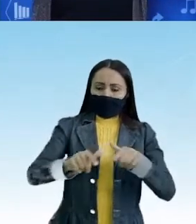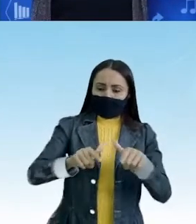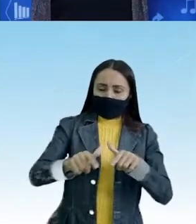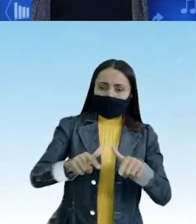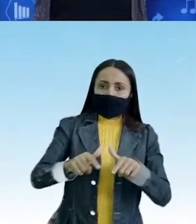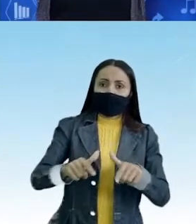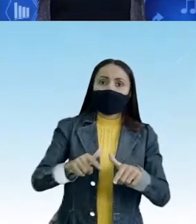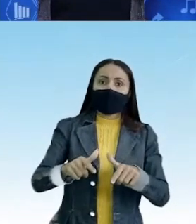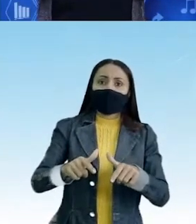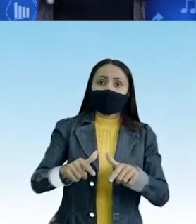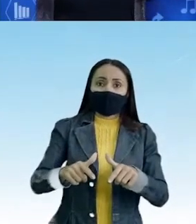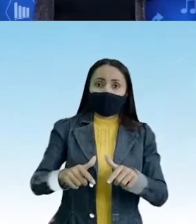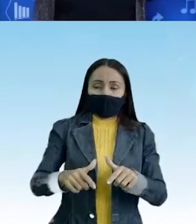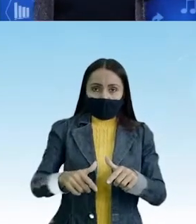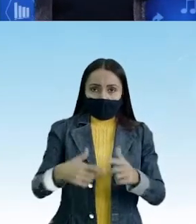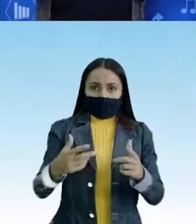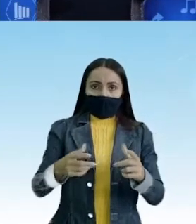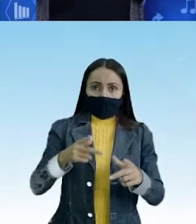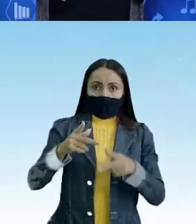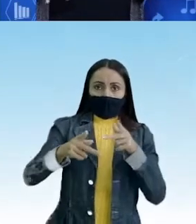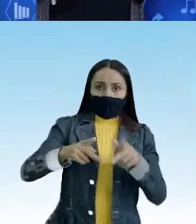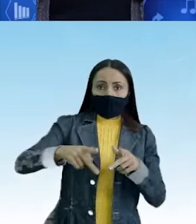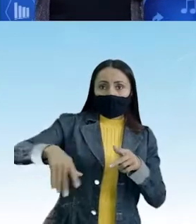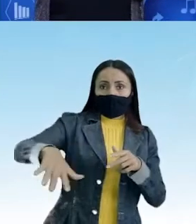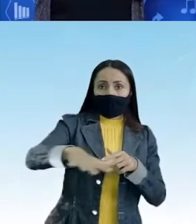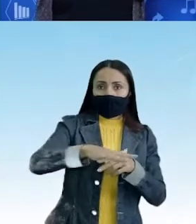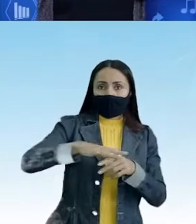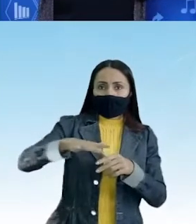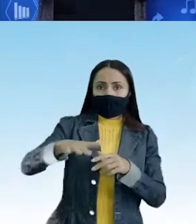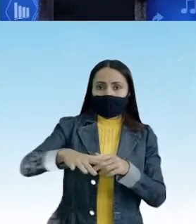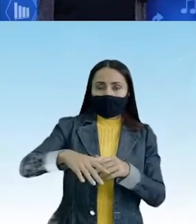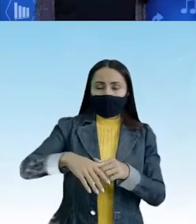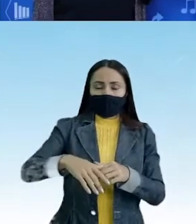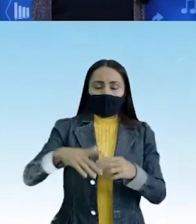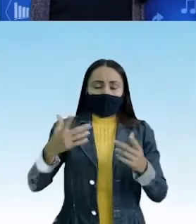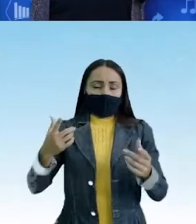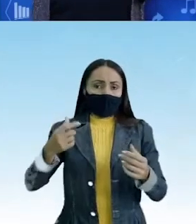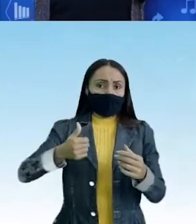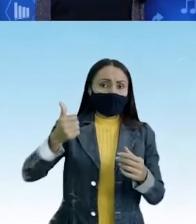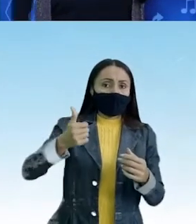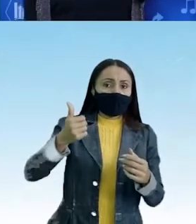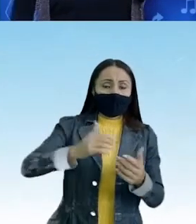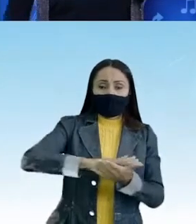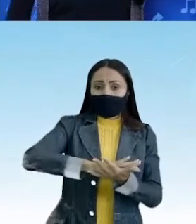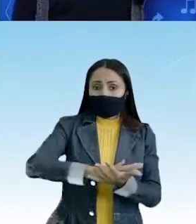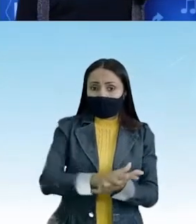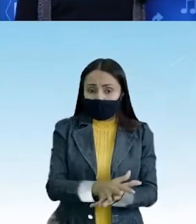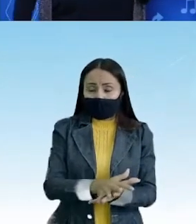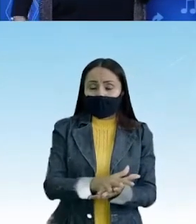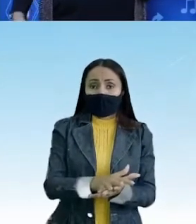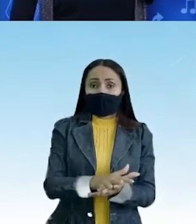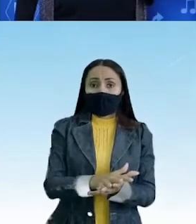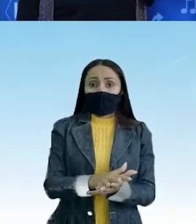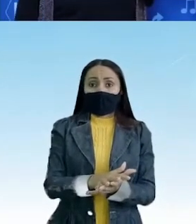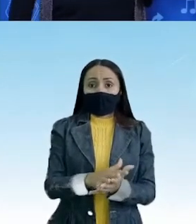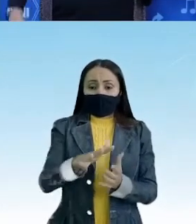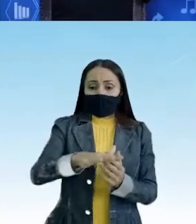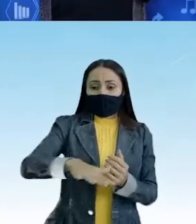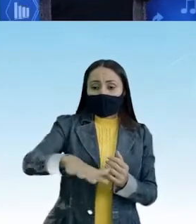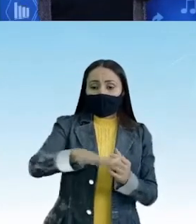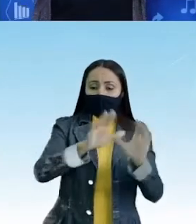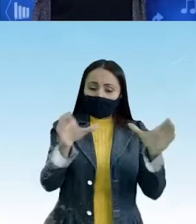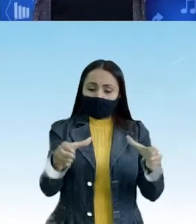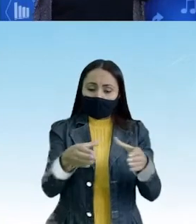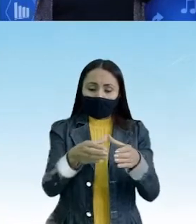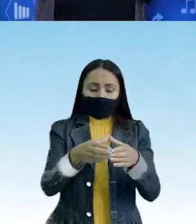ficou à margem de todos. Por isso que os primeiros preconceitos com a raça negra, com a nação negra, raça